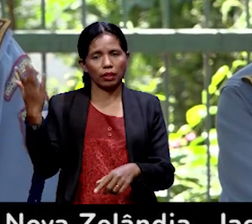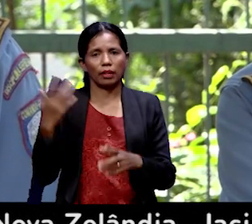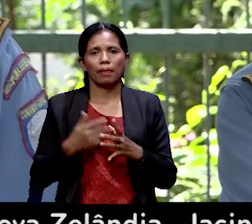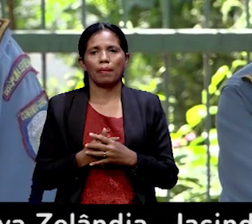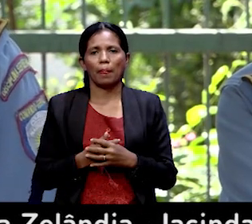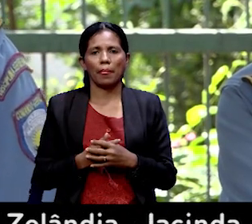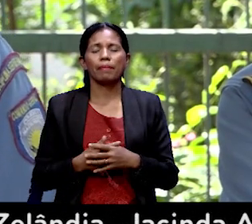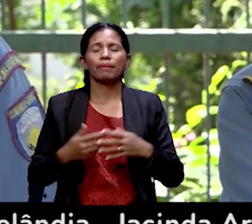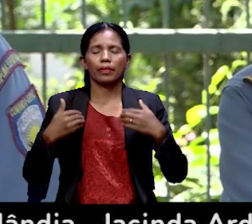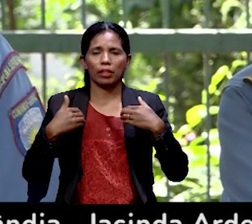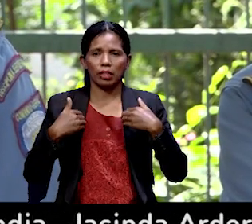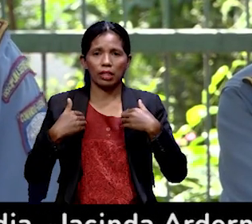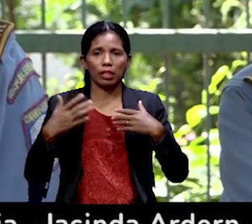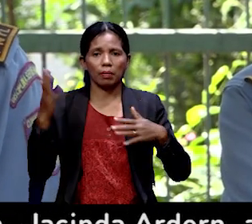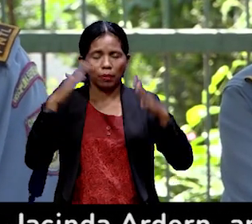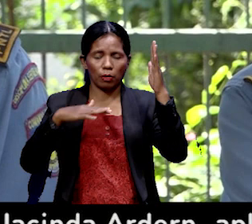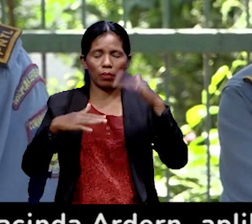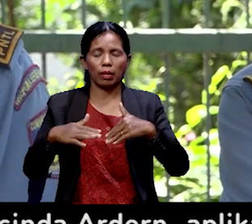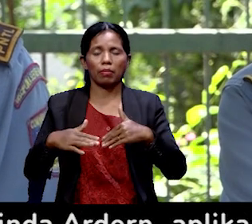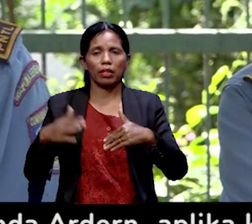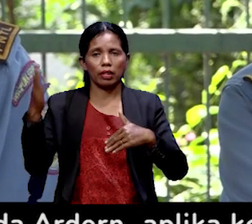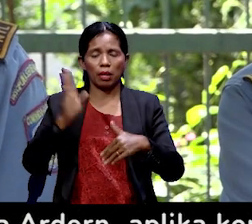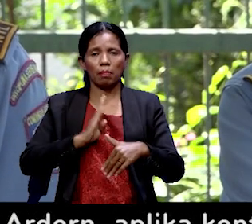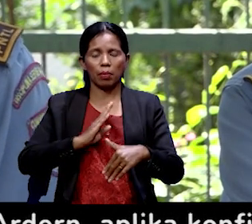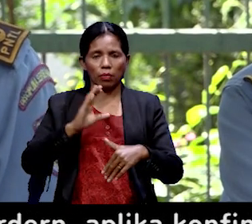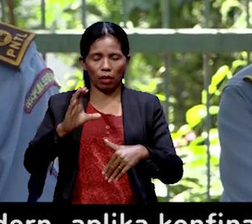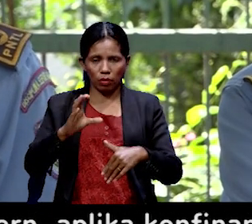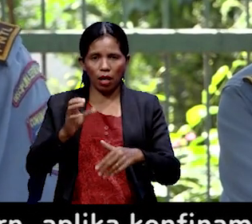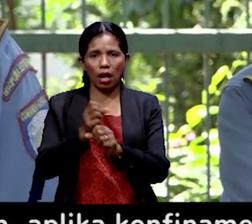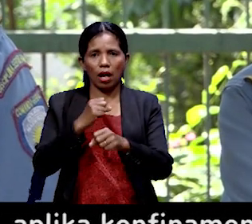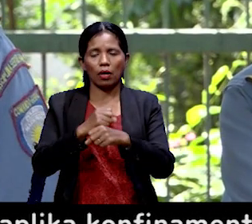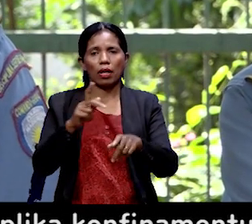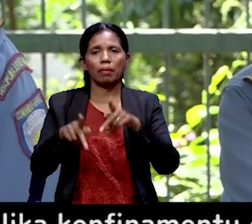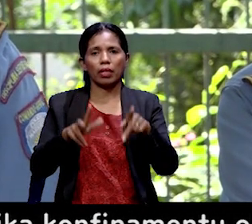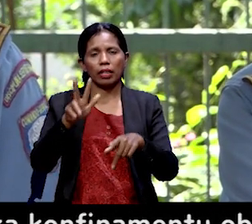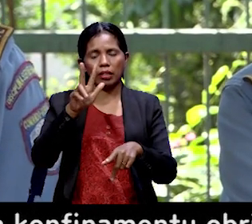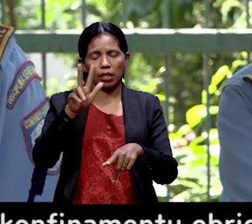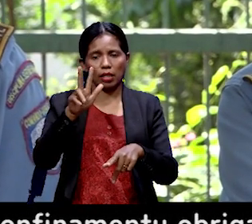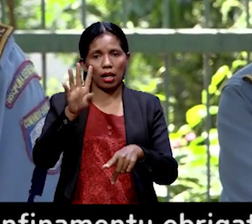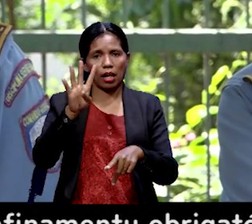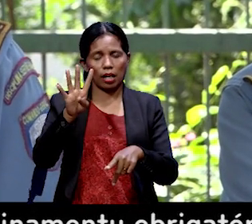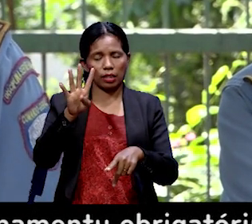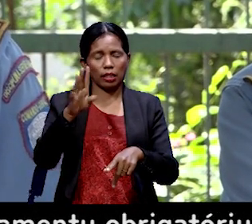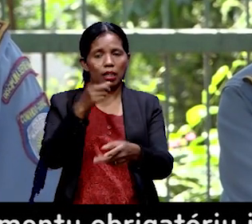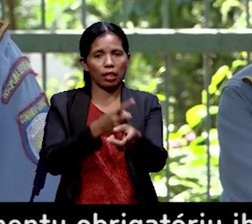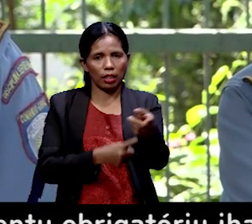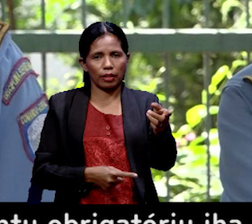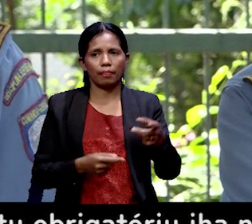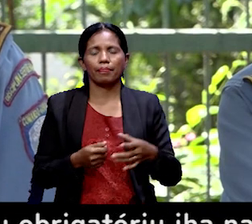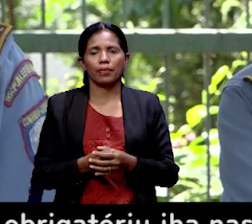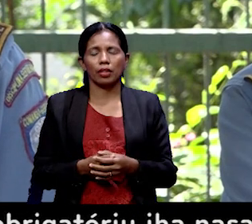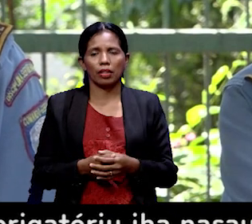cá, moço e a boca ao trilhoro, resulta em uma enhat, canek. Suspeito, honoran inicial